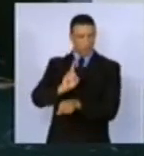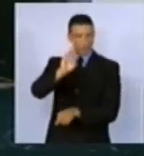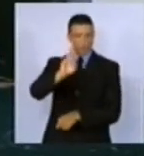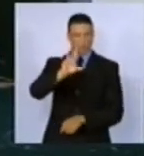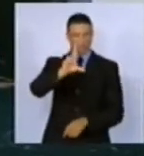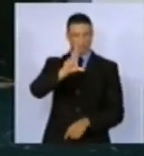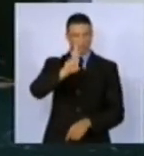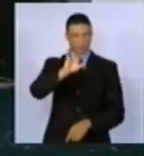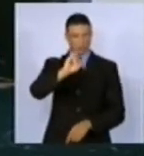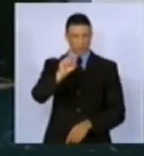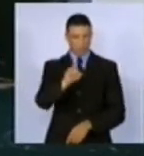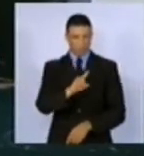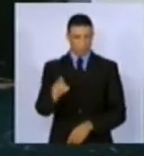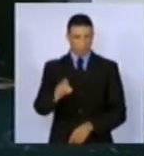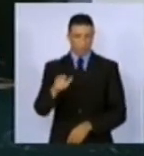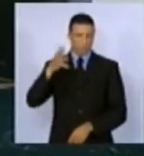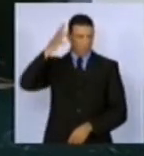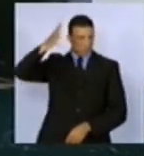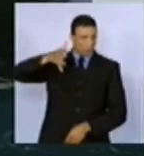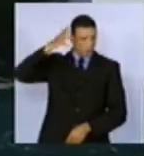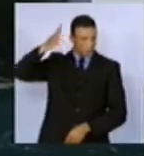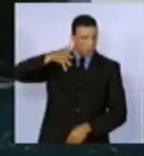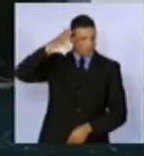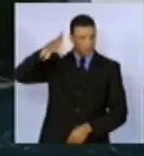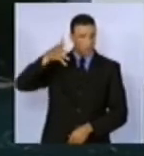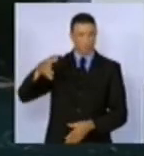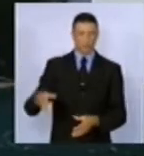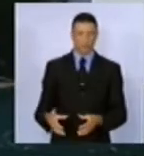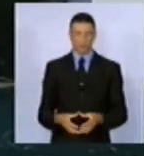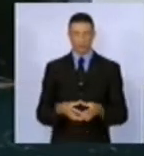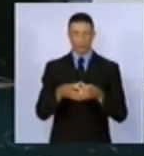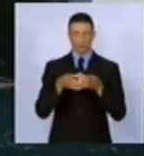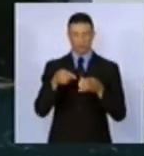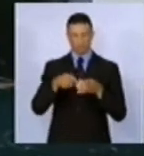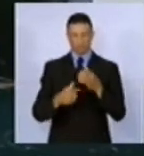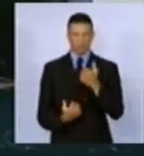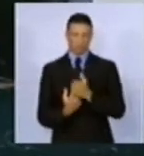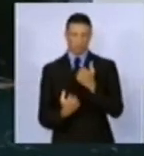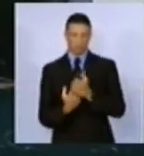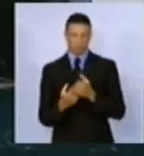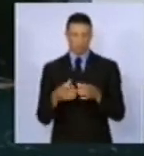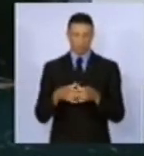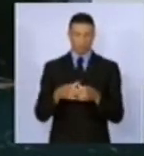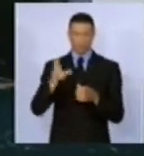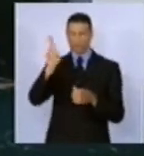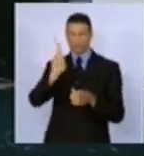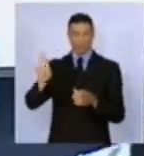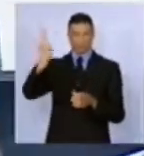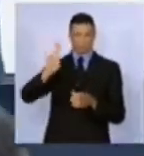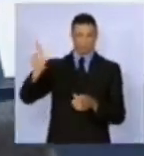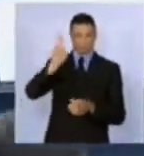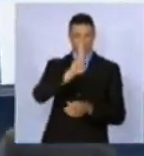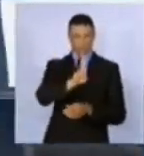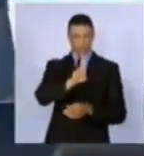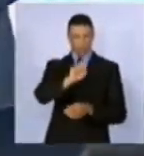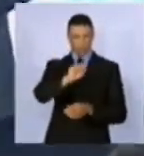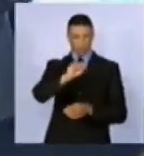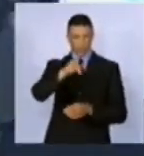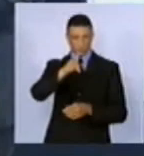Filho que falará pela pelo Instituto de estudos avançados da USP